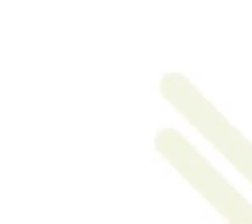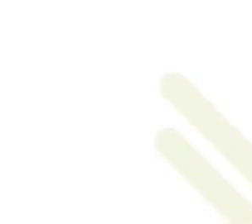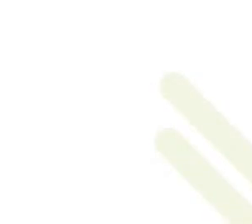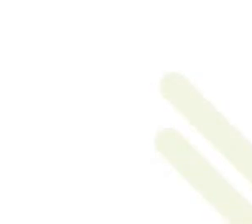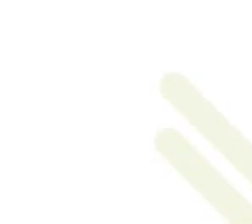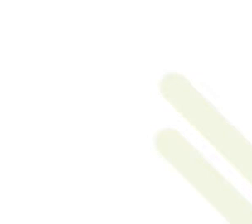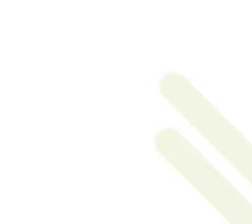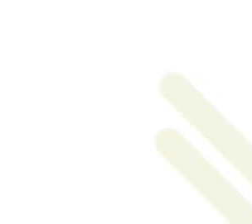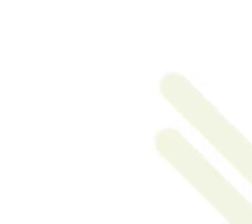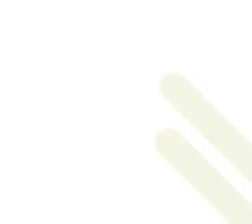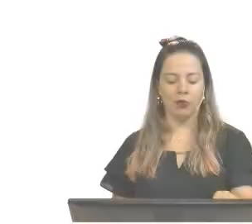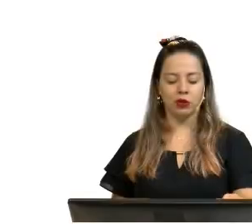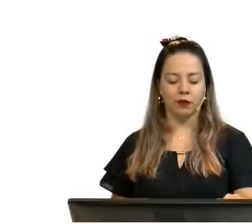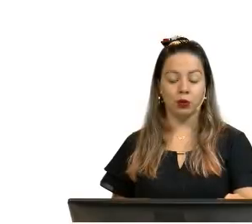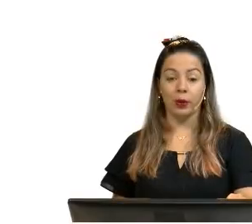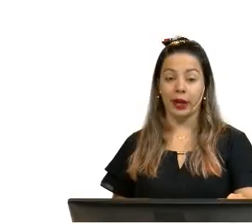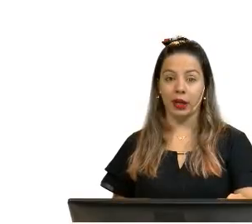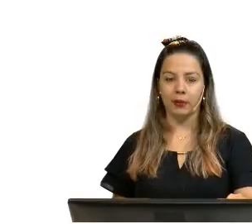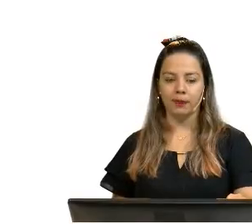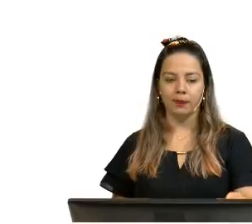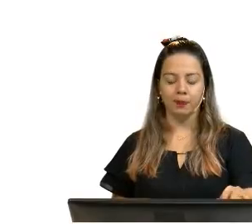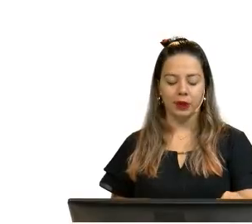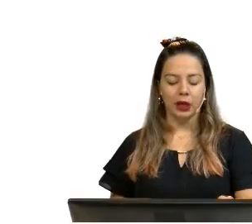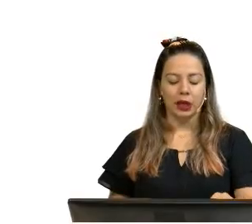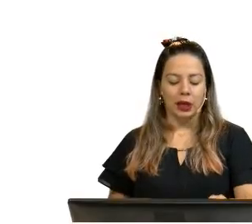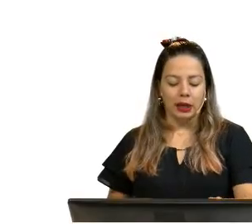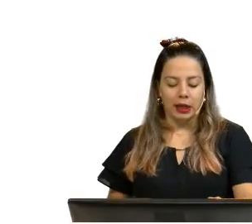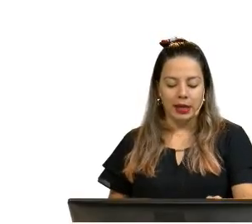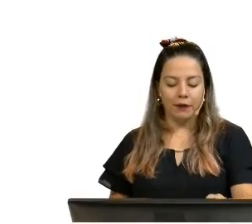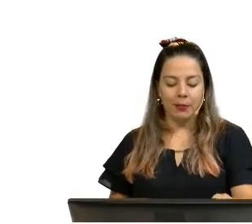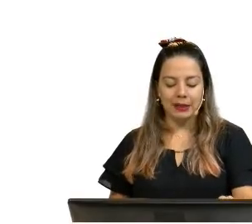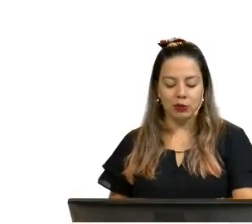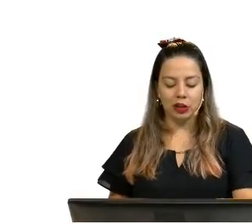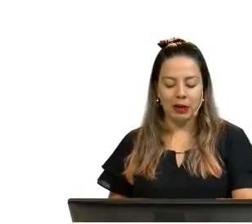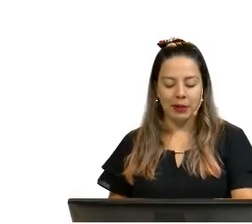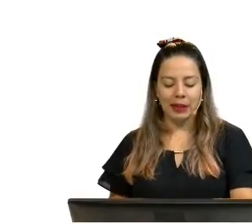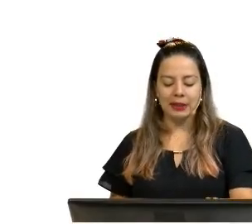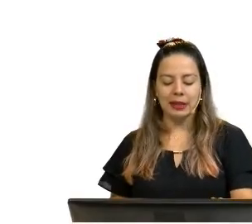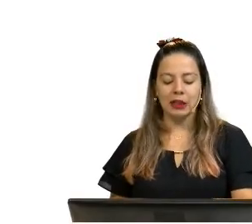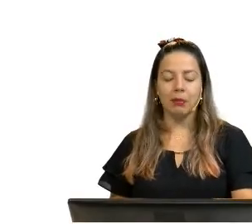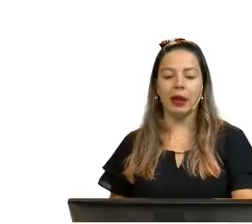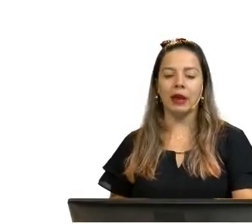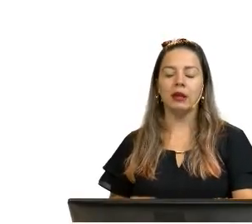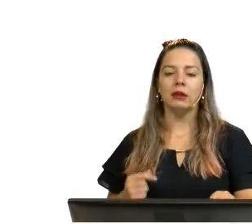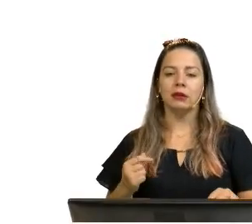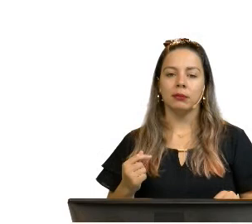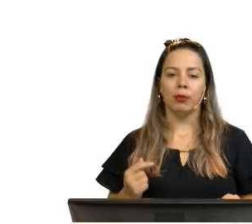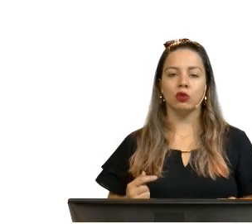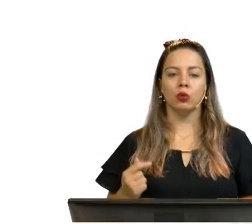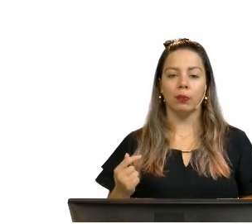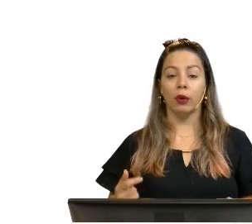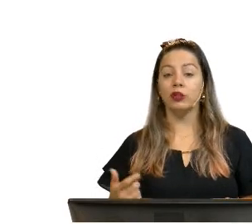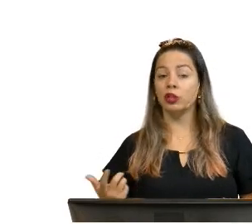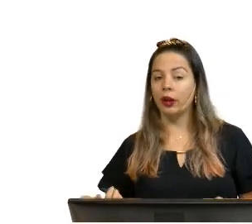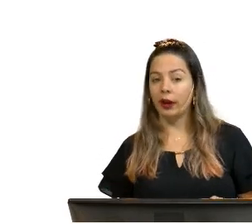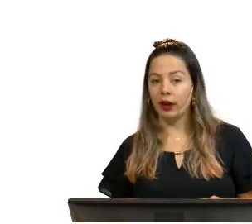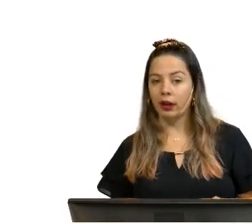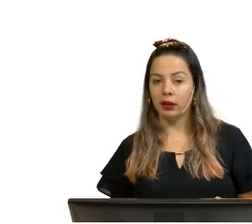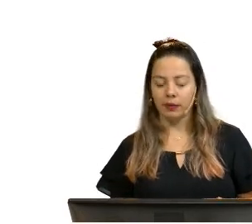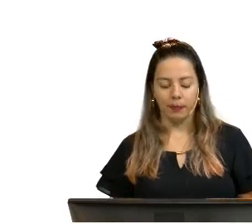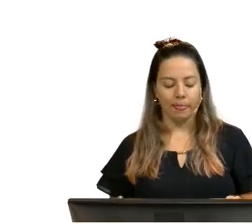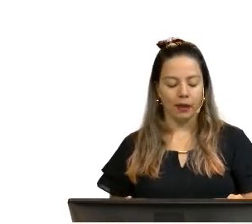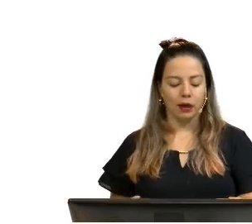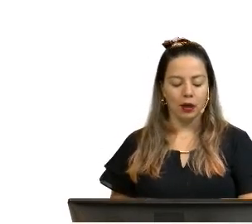haplóide que o indivíduo ele ea formação de gametas que também possui a proibia